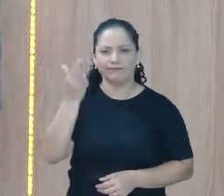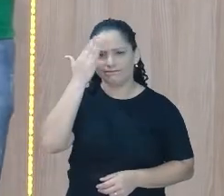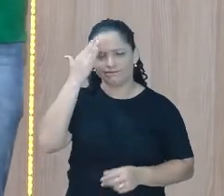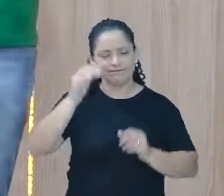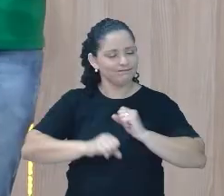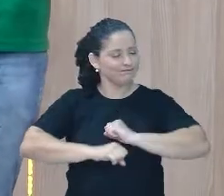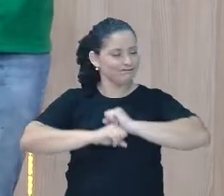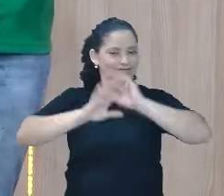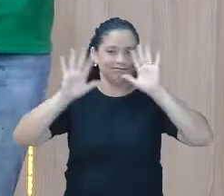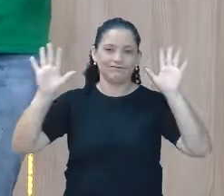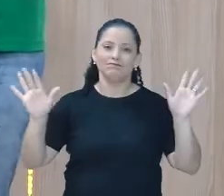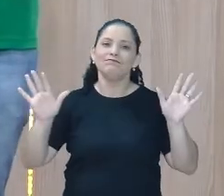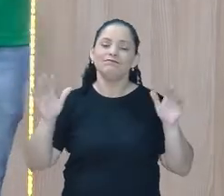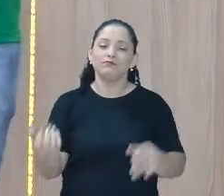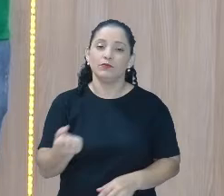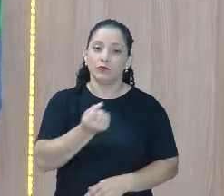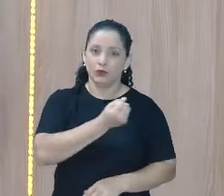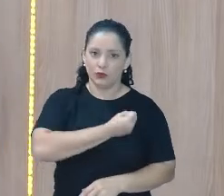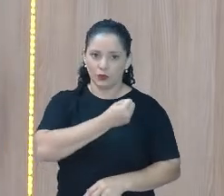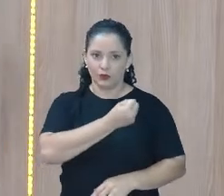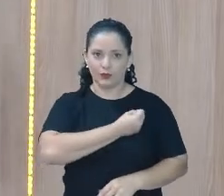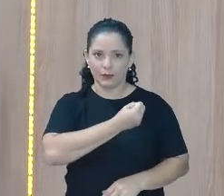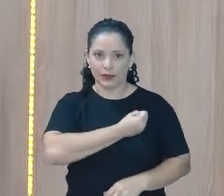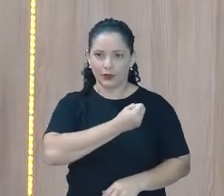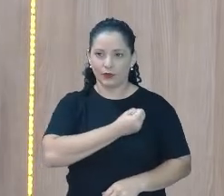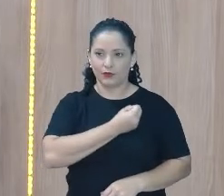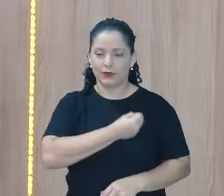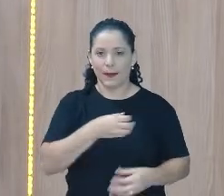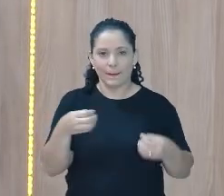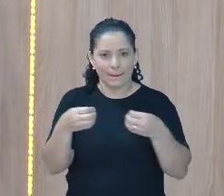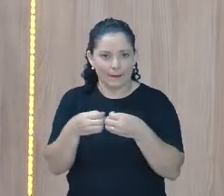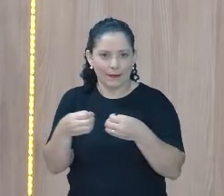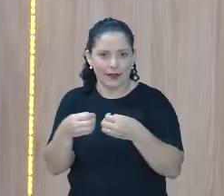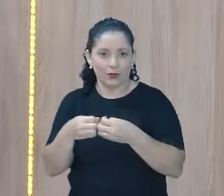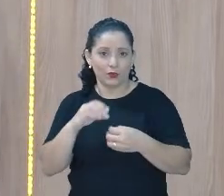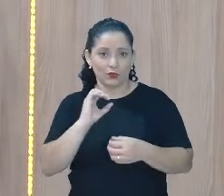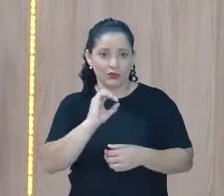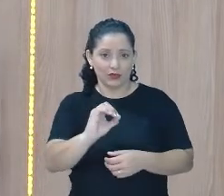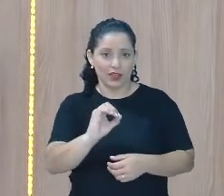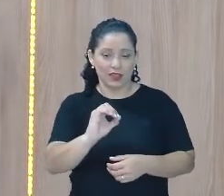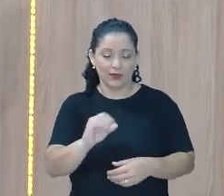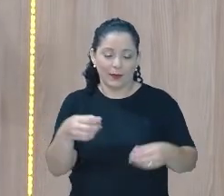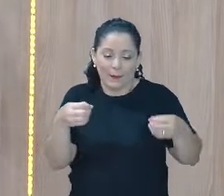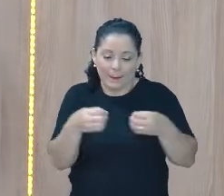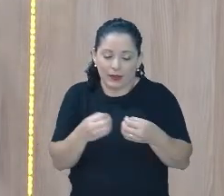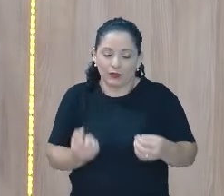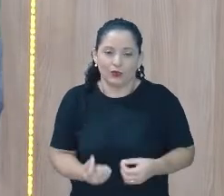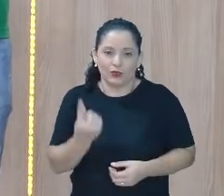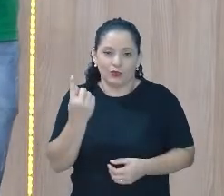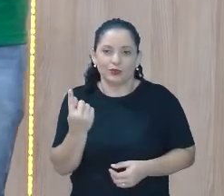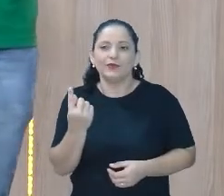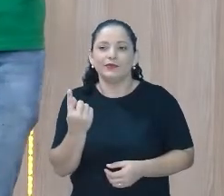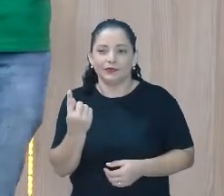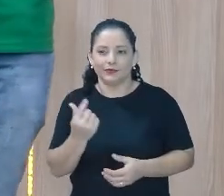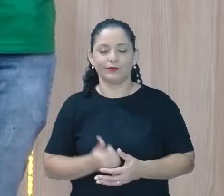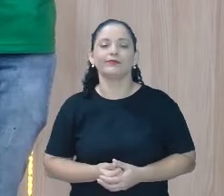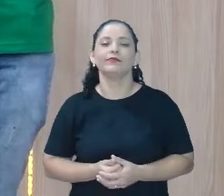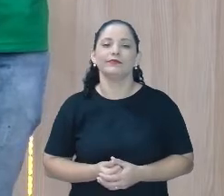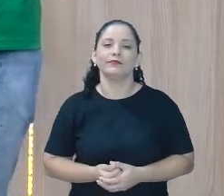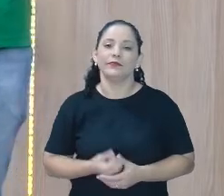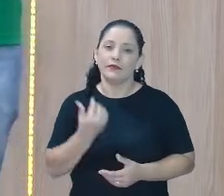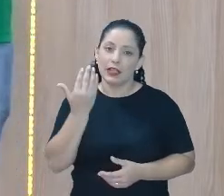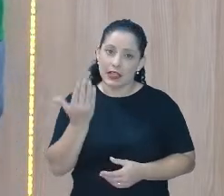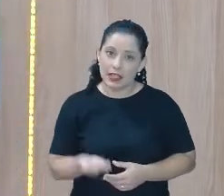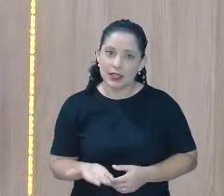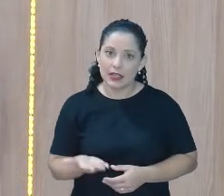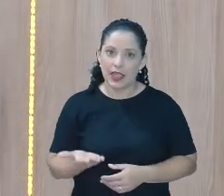compreendido, ele é um número que está entre o 0 e entre o 1. Ele é maior que o 0 e ele é